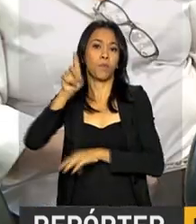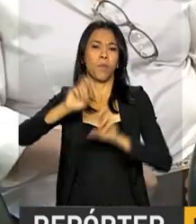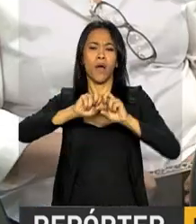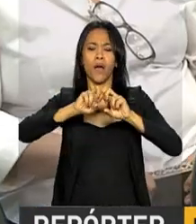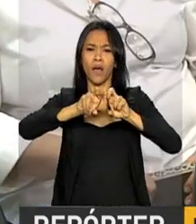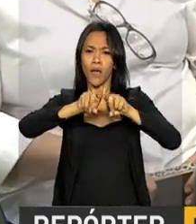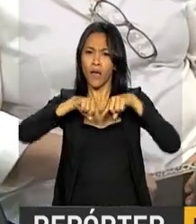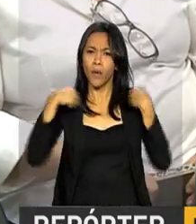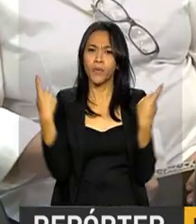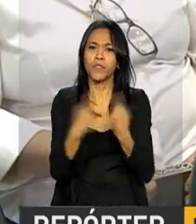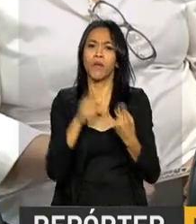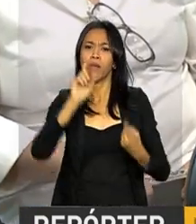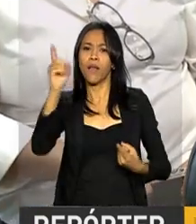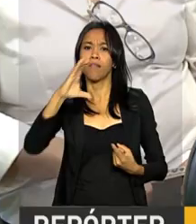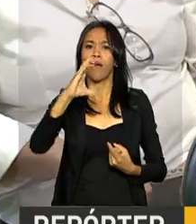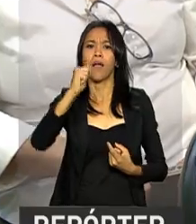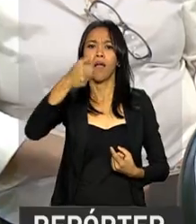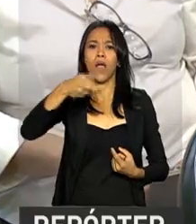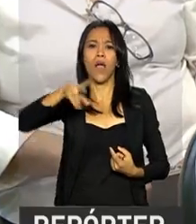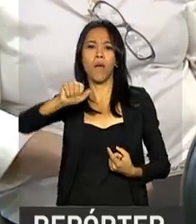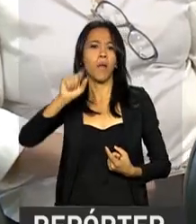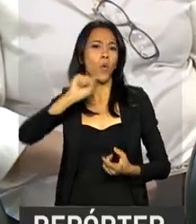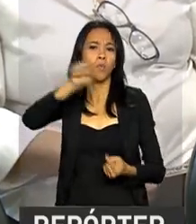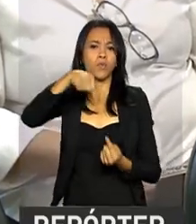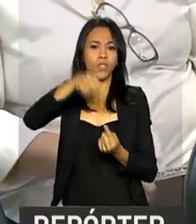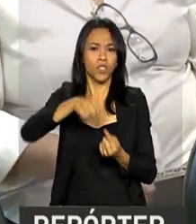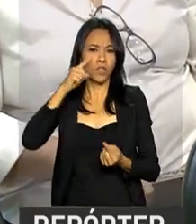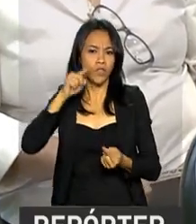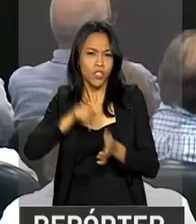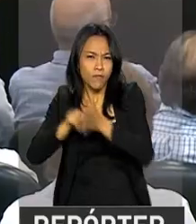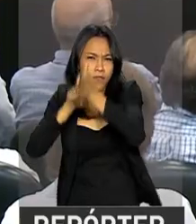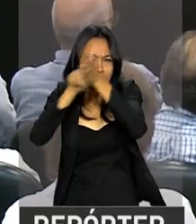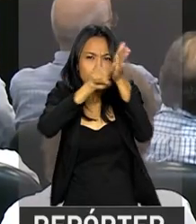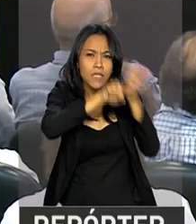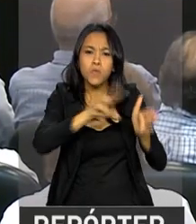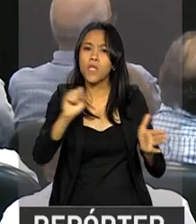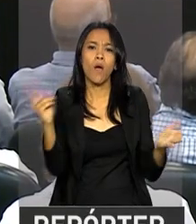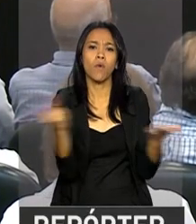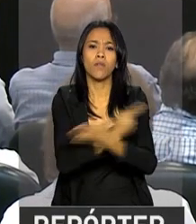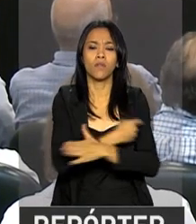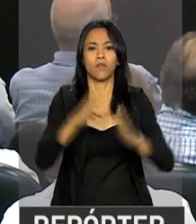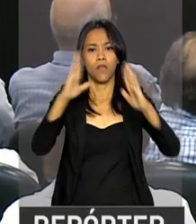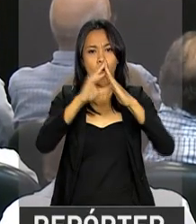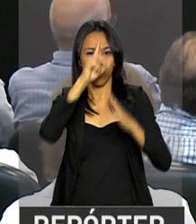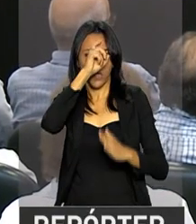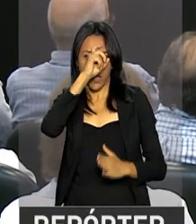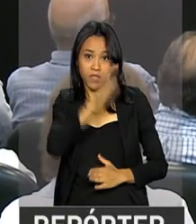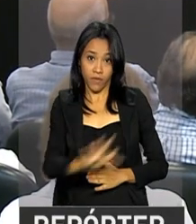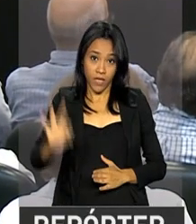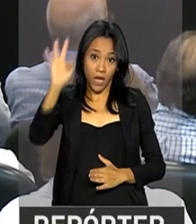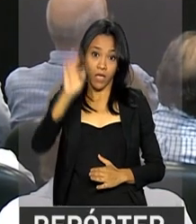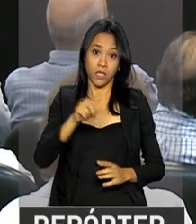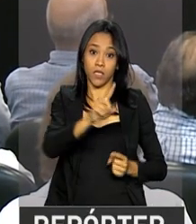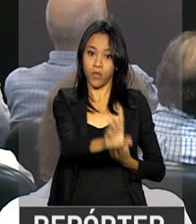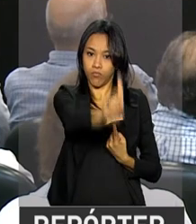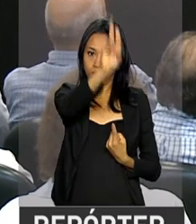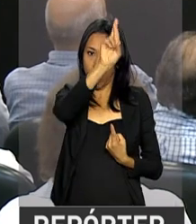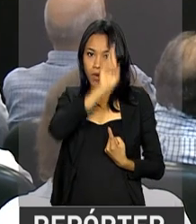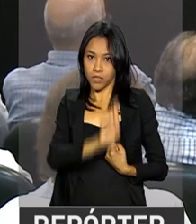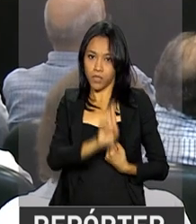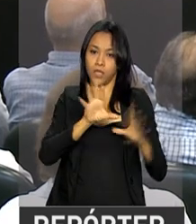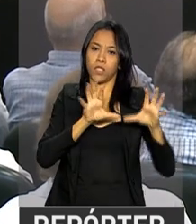criada para fiscalizar a situação de hospitais federais representantes dos conselhos profissionais de medicina